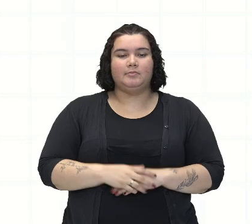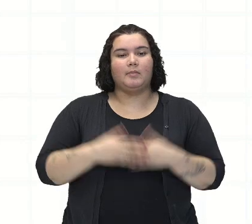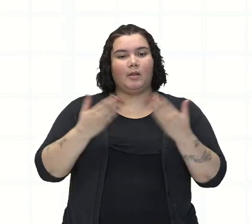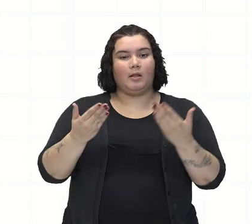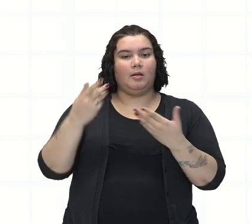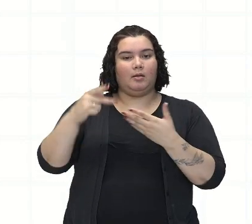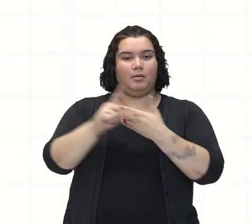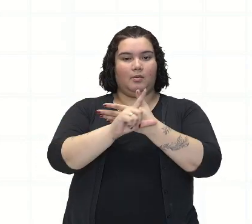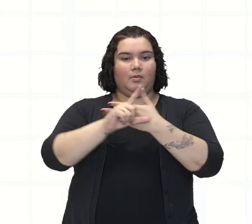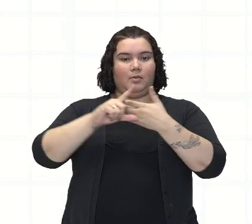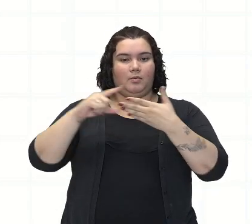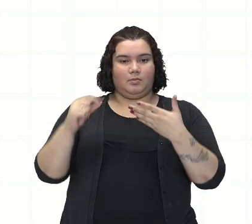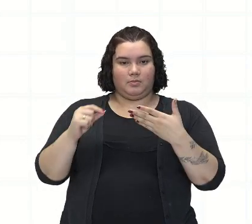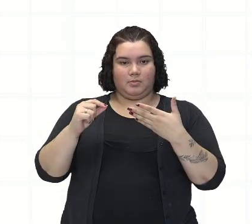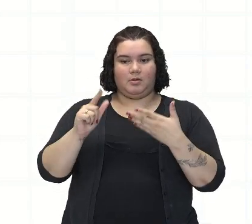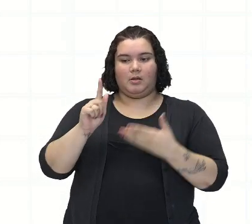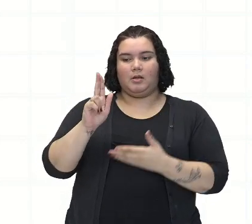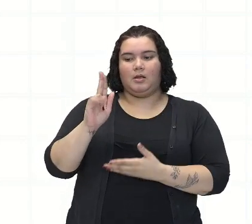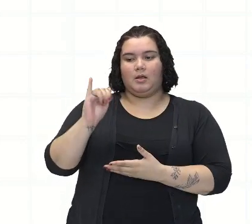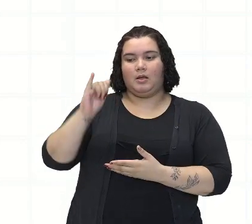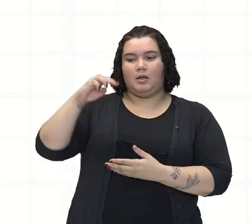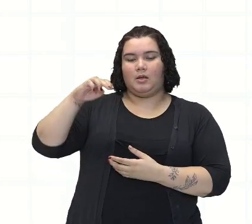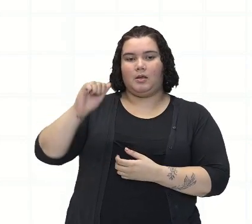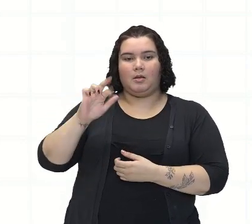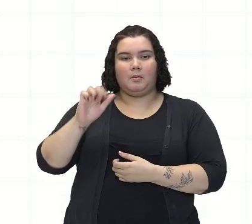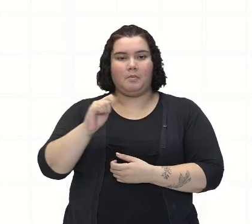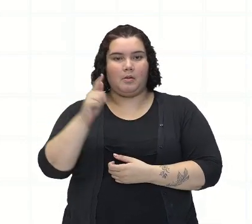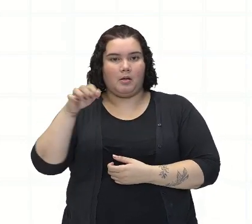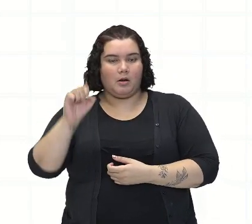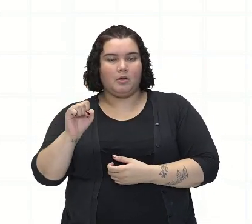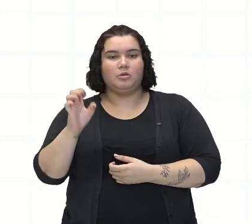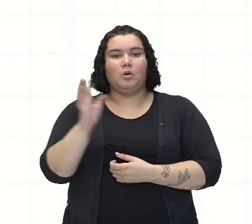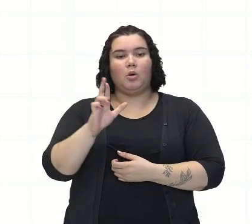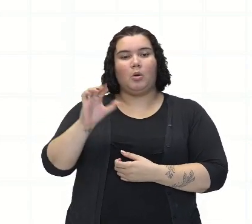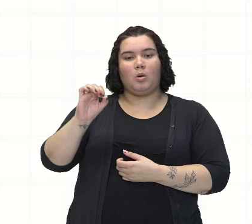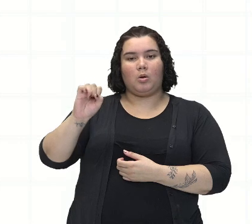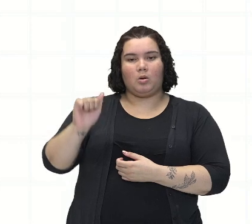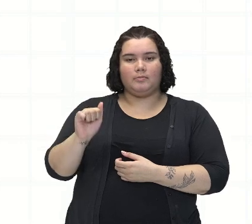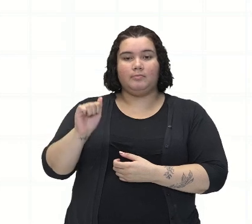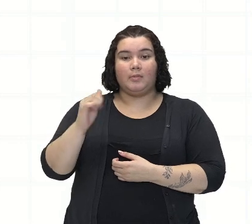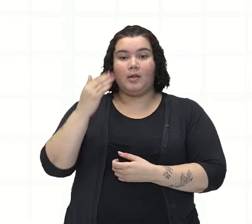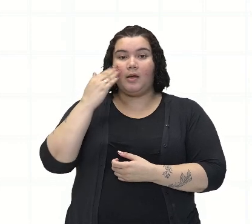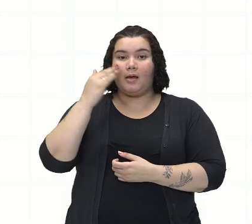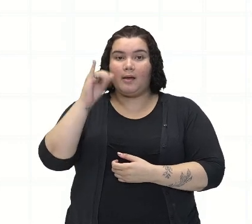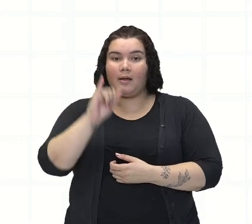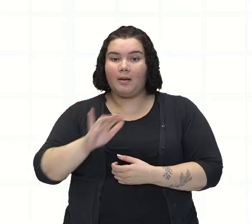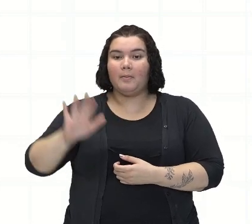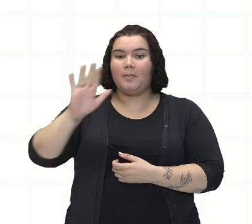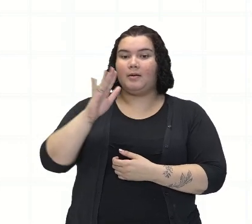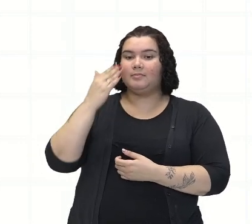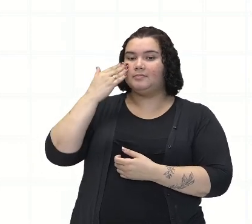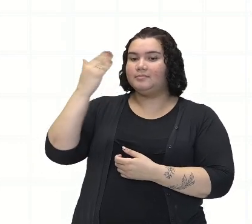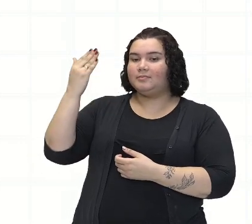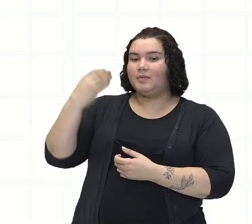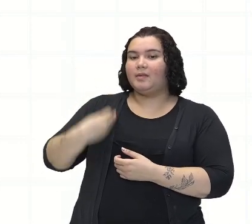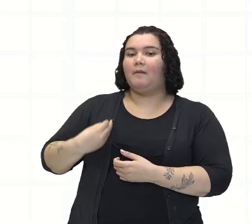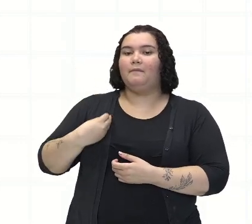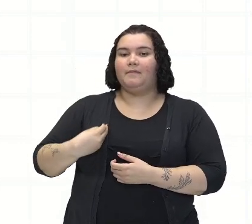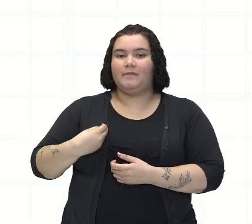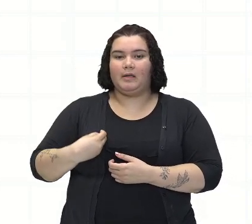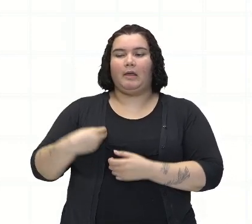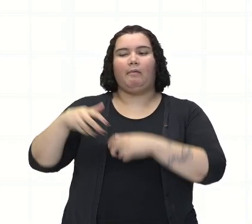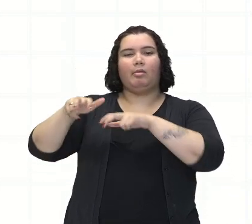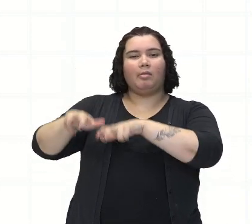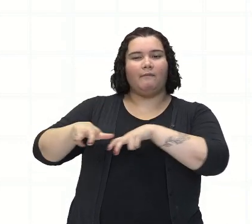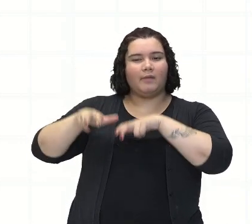para uma imagem para situar um pouco de como é essa vida sertaneja, né? Que é onde vai